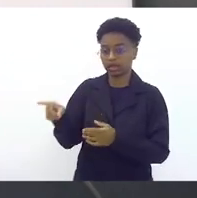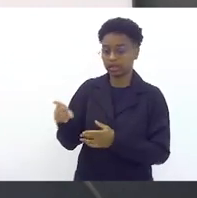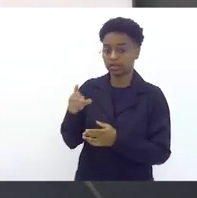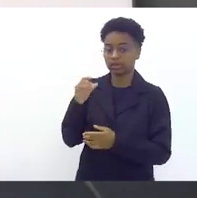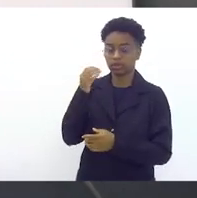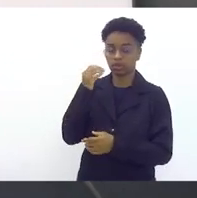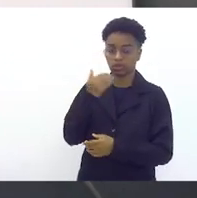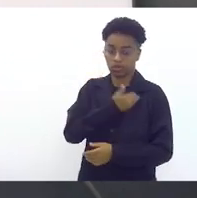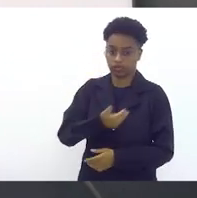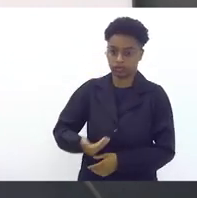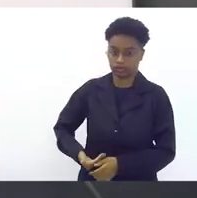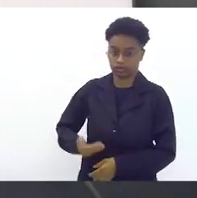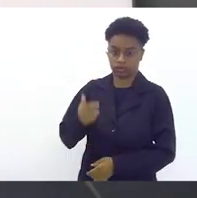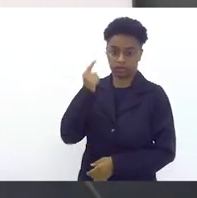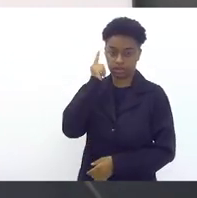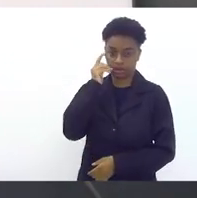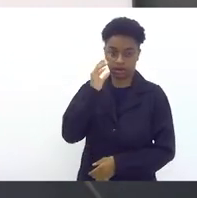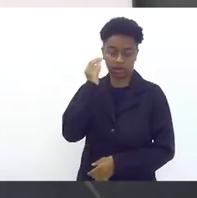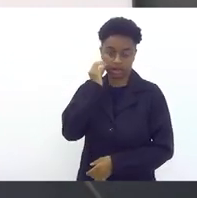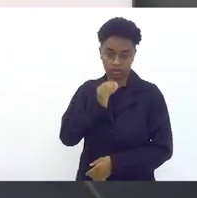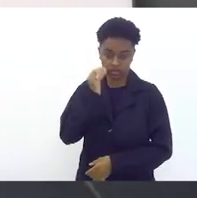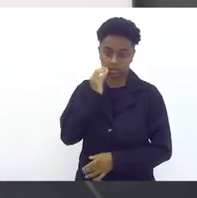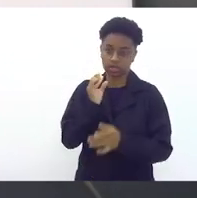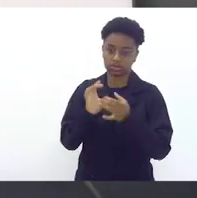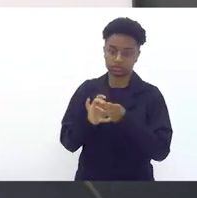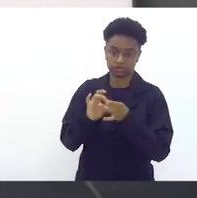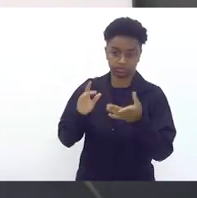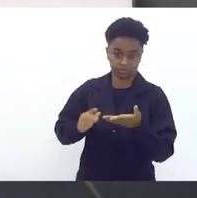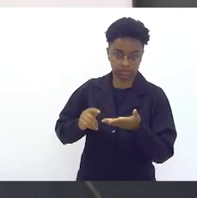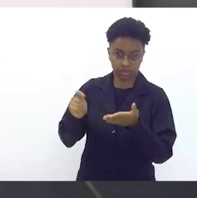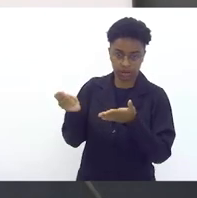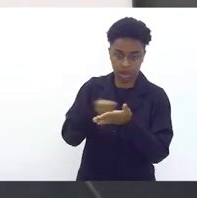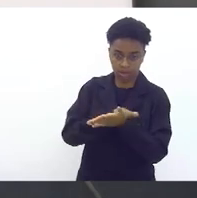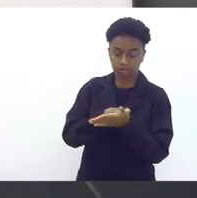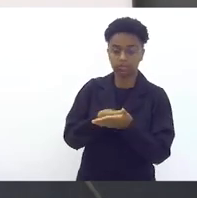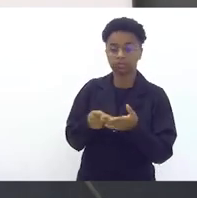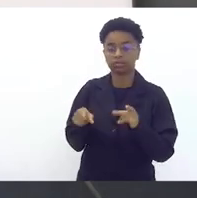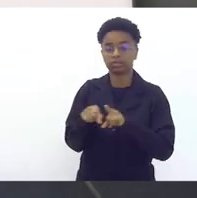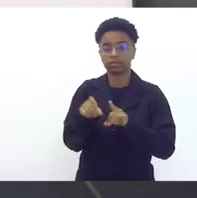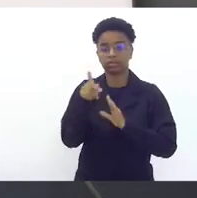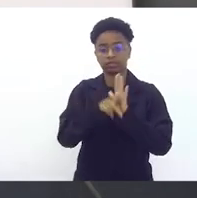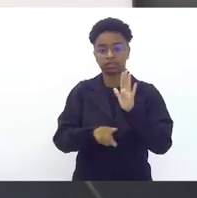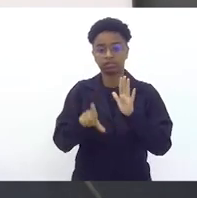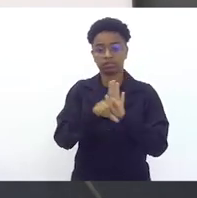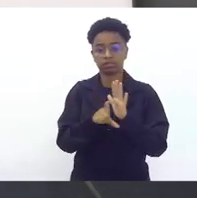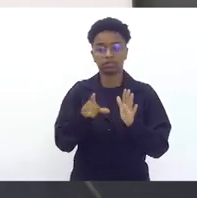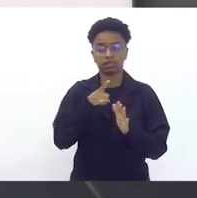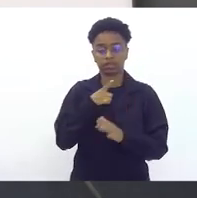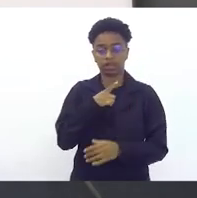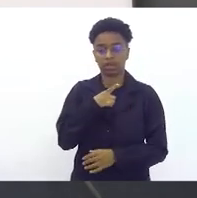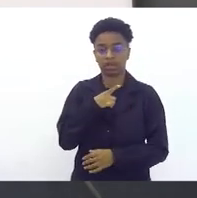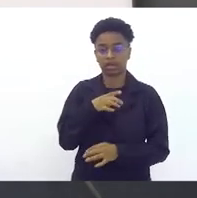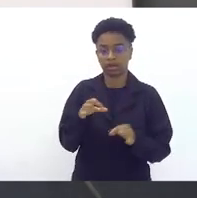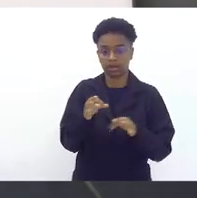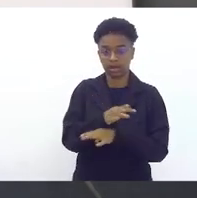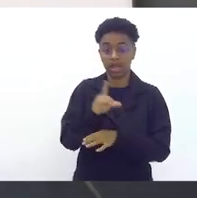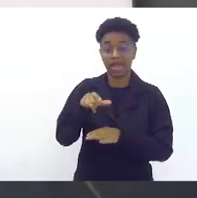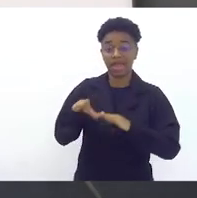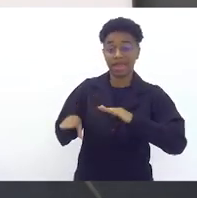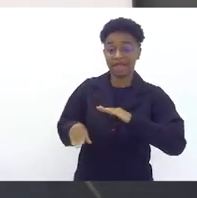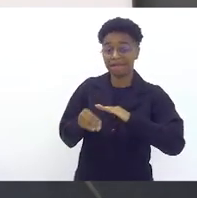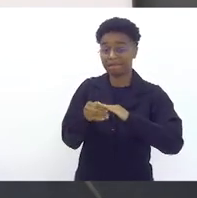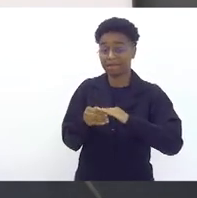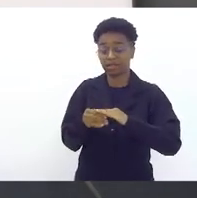O projeto de lei que foi efetivado através da Lei 9299 é uma emenda de